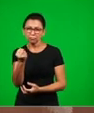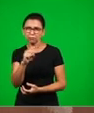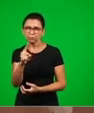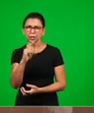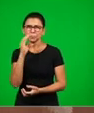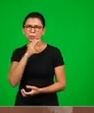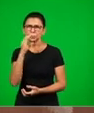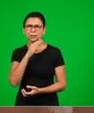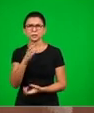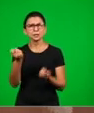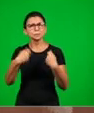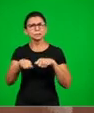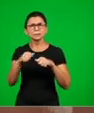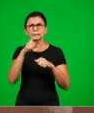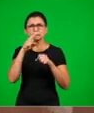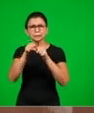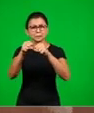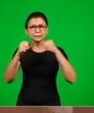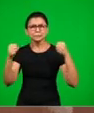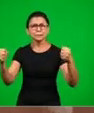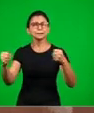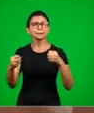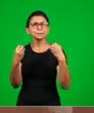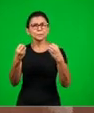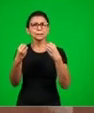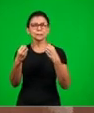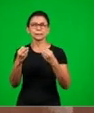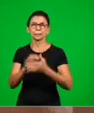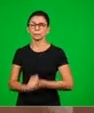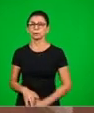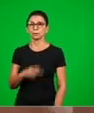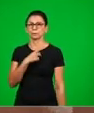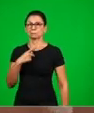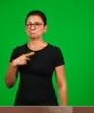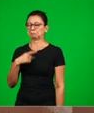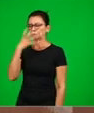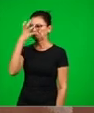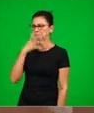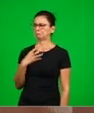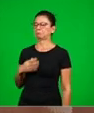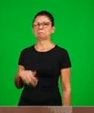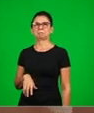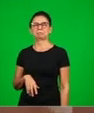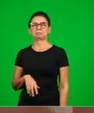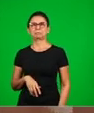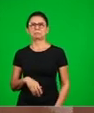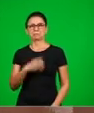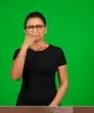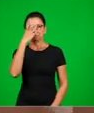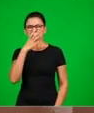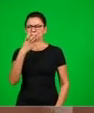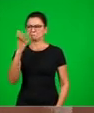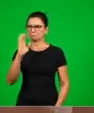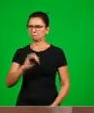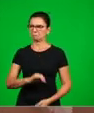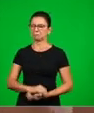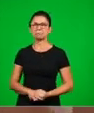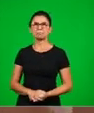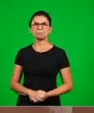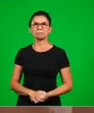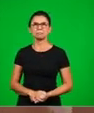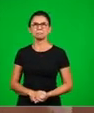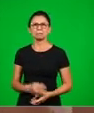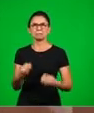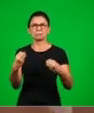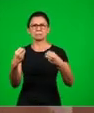Que negócio é esse? E o pastor, às vezes, fica todo zangado, o diácono. A irmã, R$300 para fazer